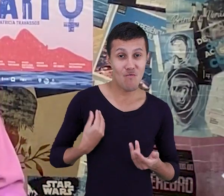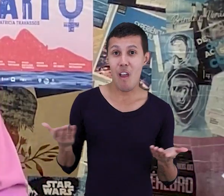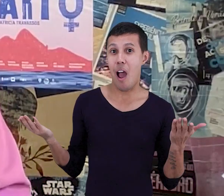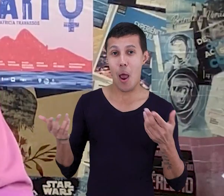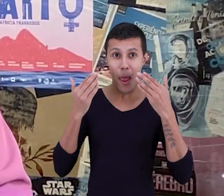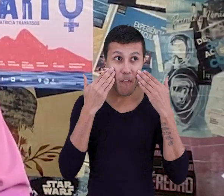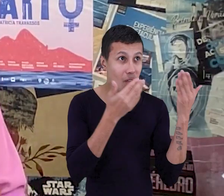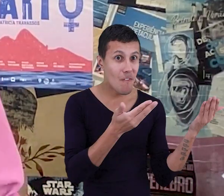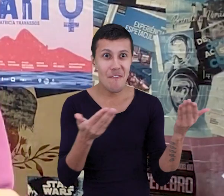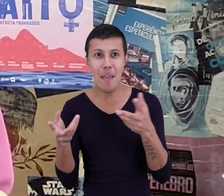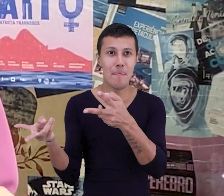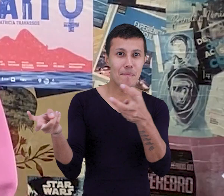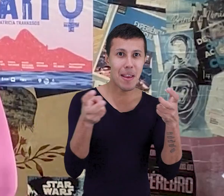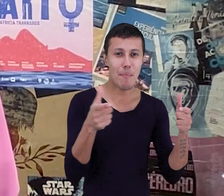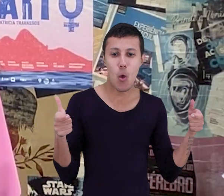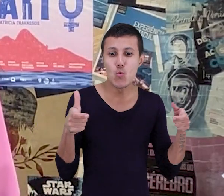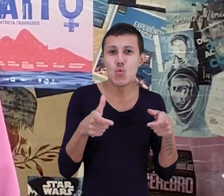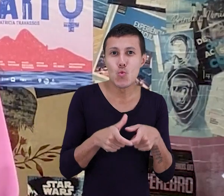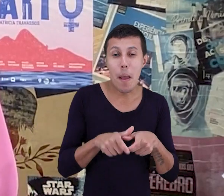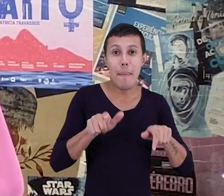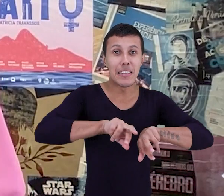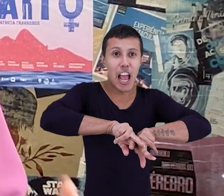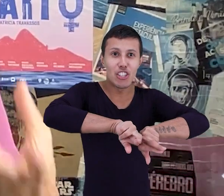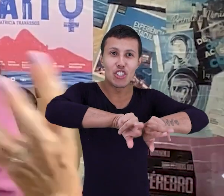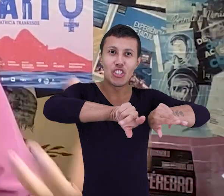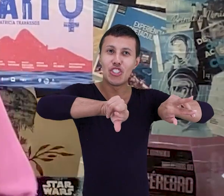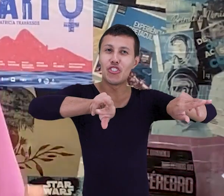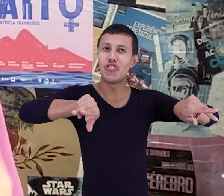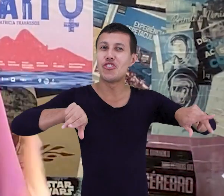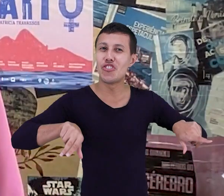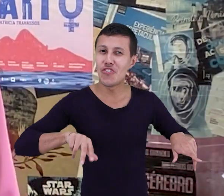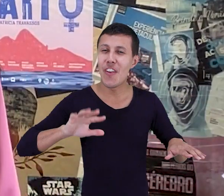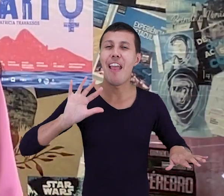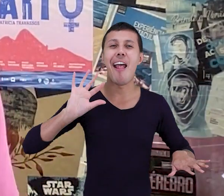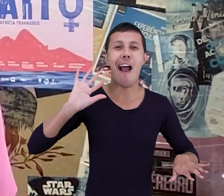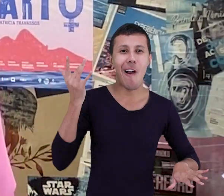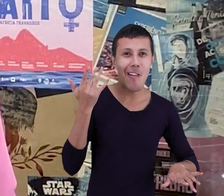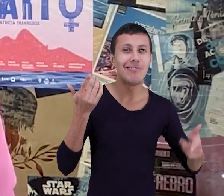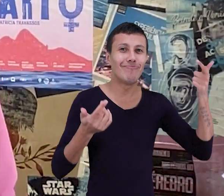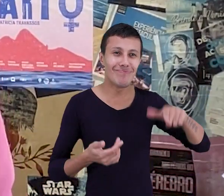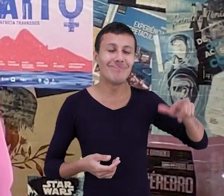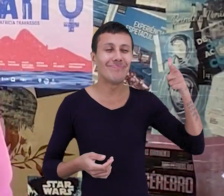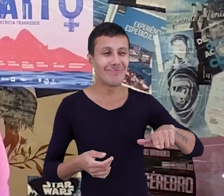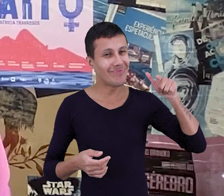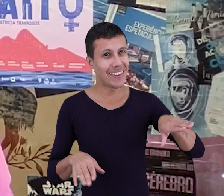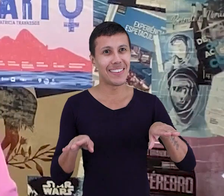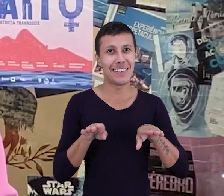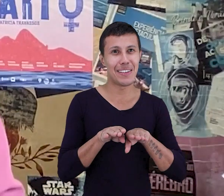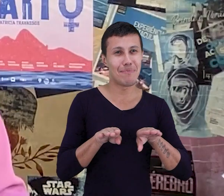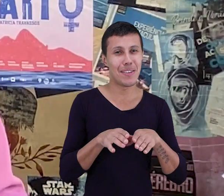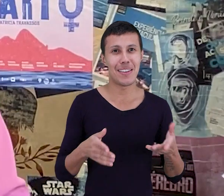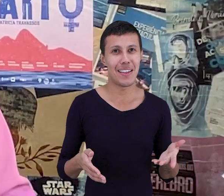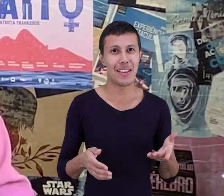vendo realmente ainda é uma minoria, mas a diversidade está acontecendo cada vez mais, né? E aí eu falo isso